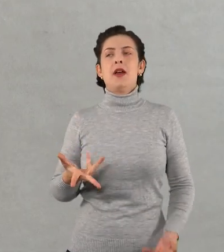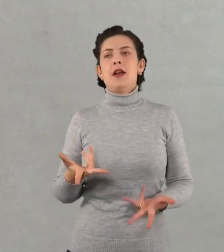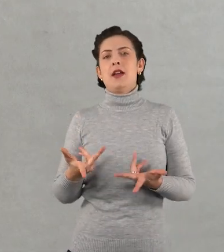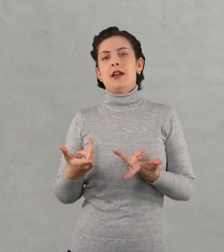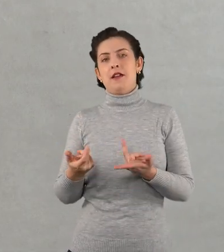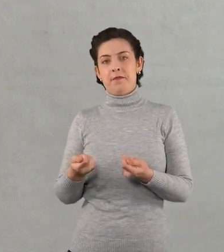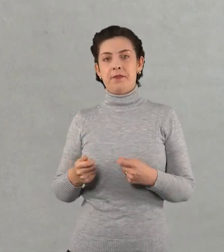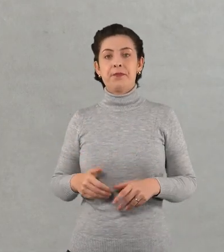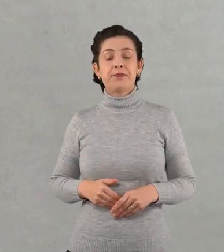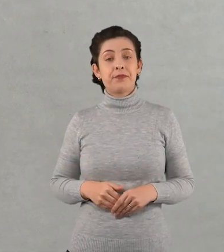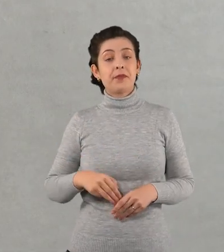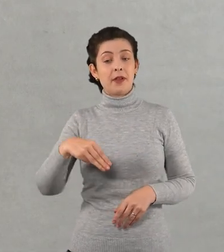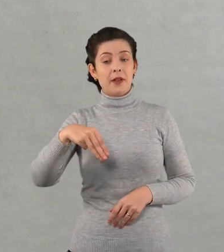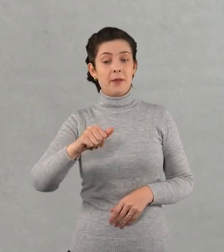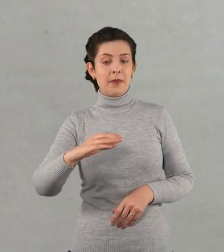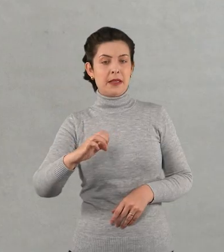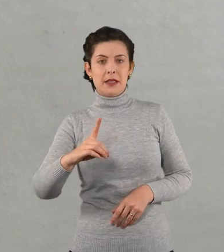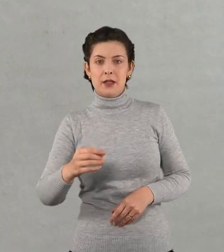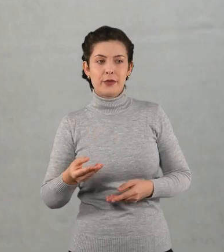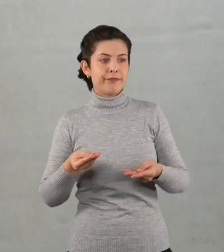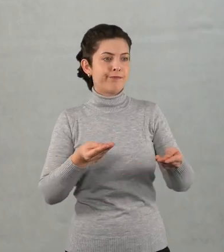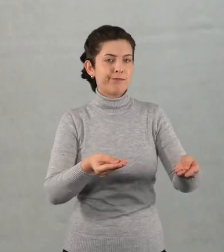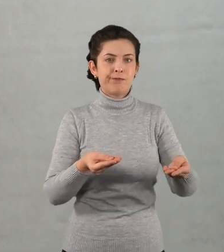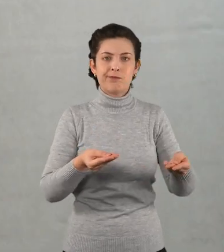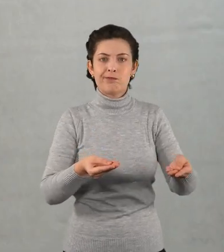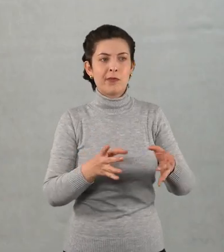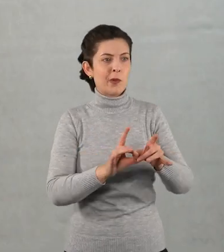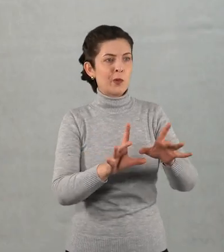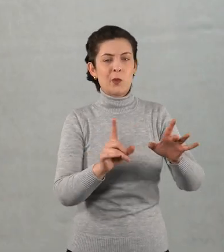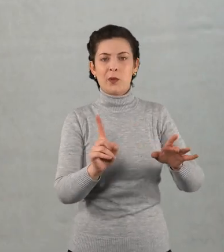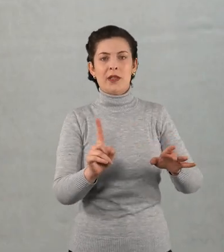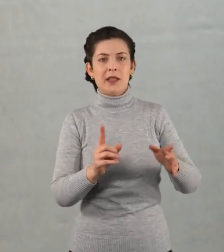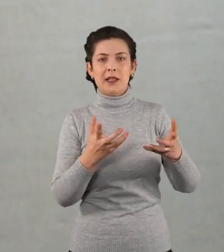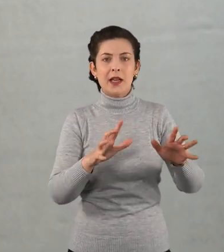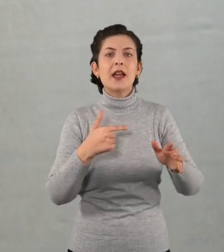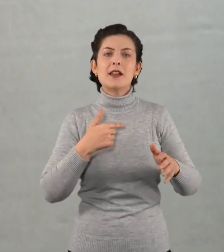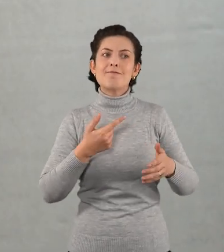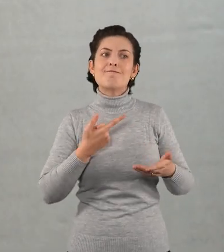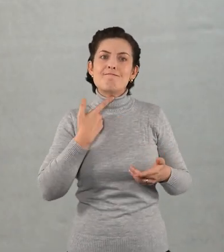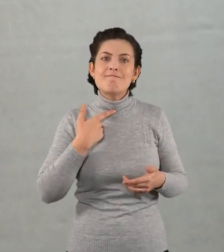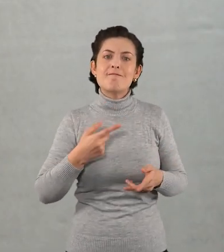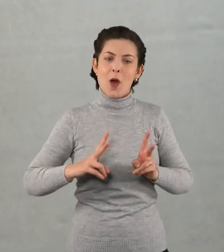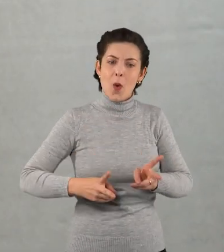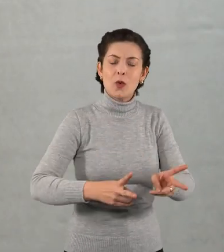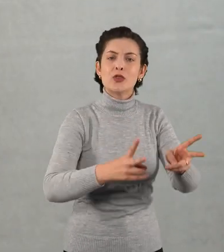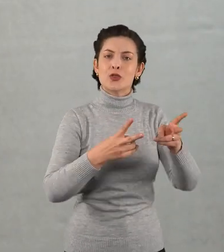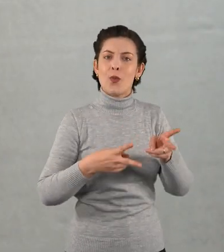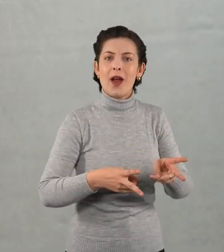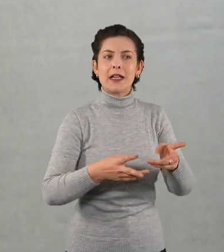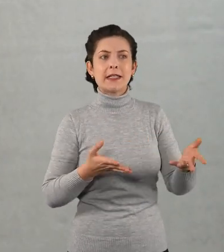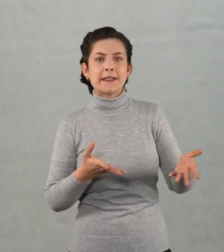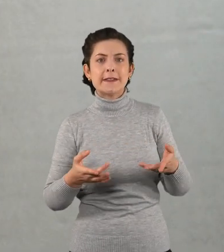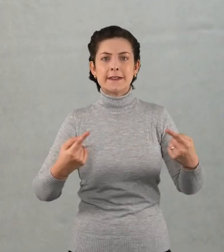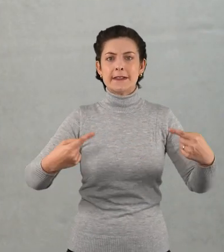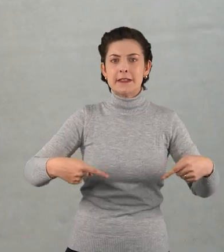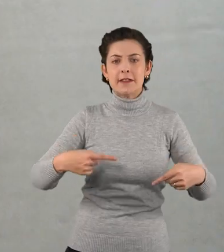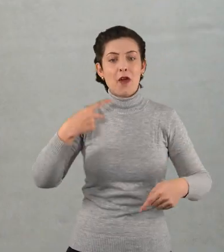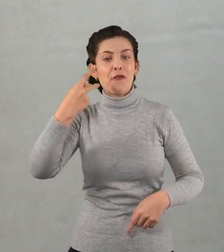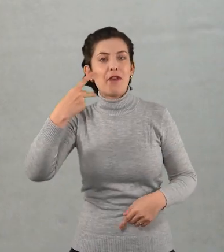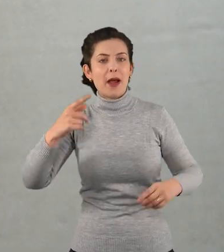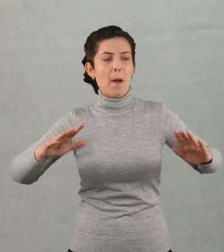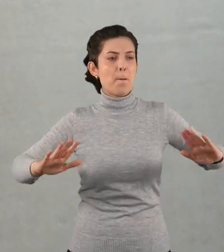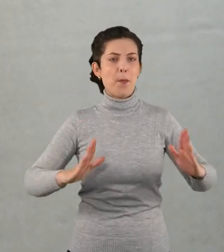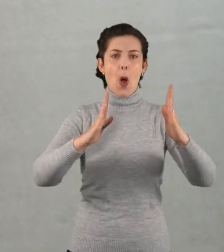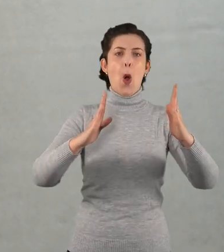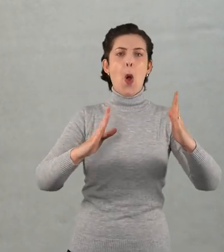São Borja, era uma pessoa maravilhosa. O seu Macedo não queria entregar, porque foi uma desavença do